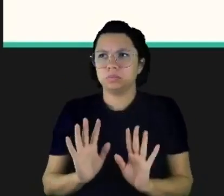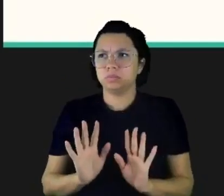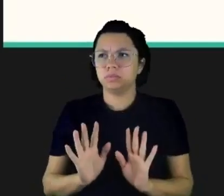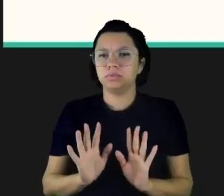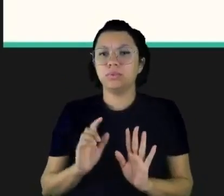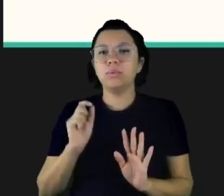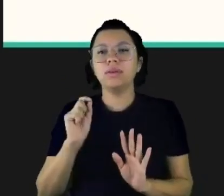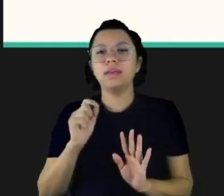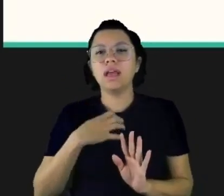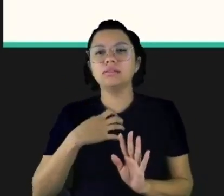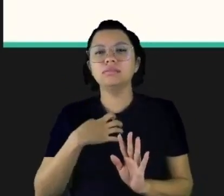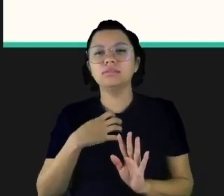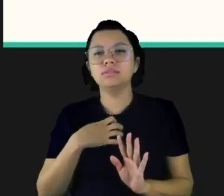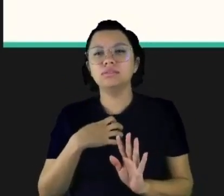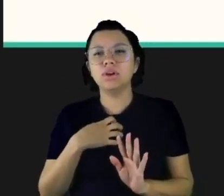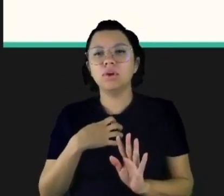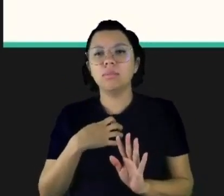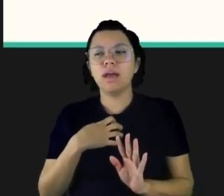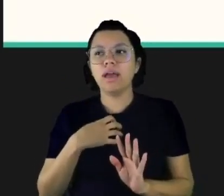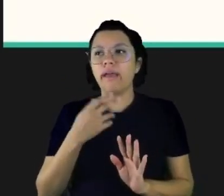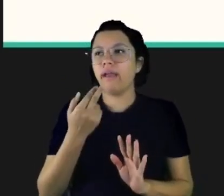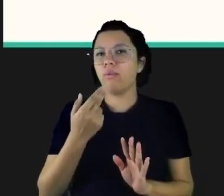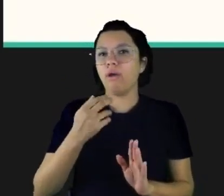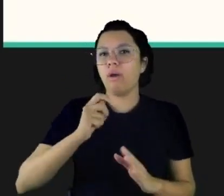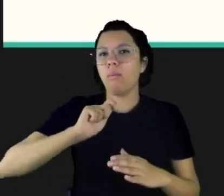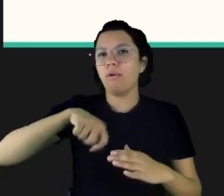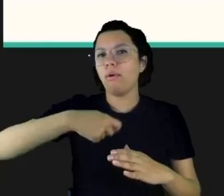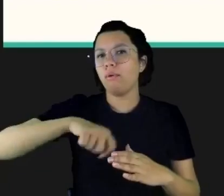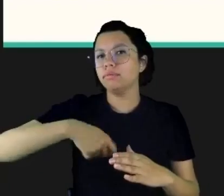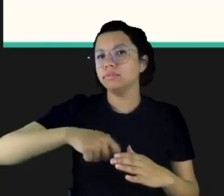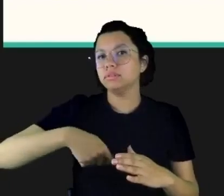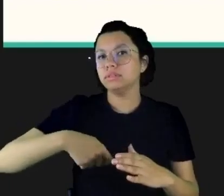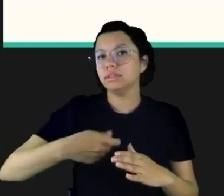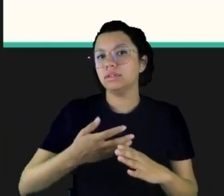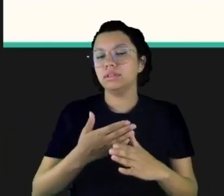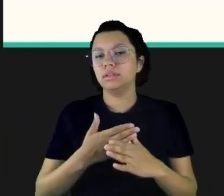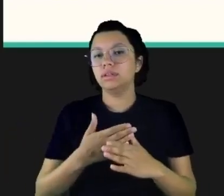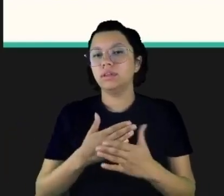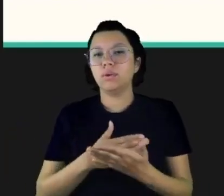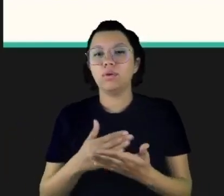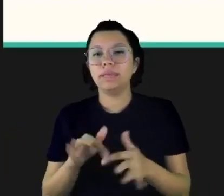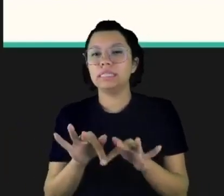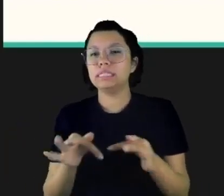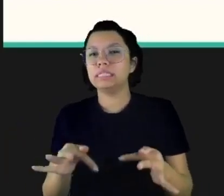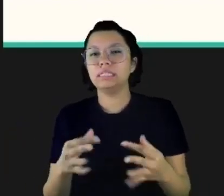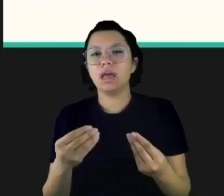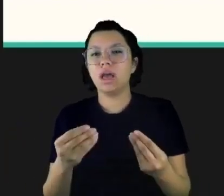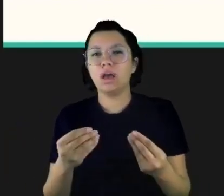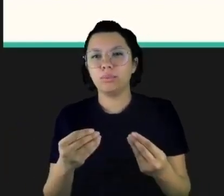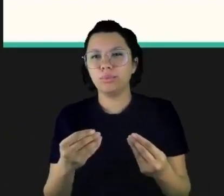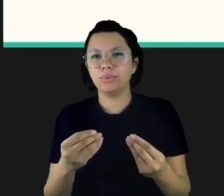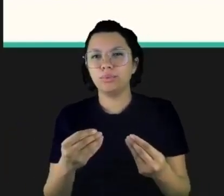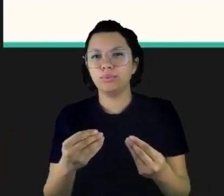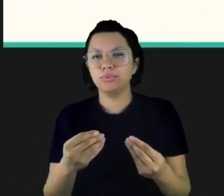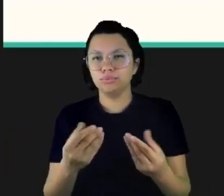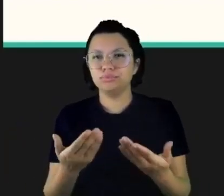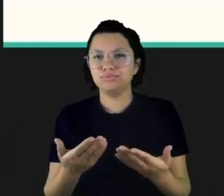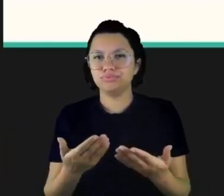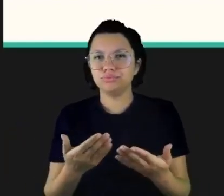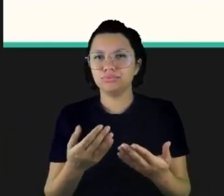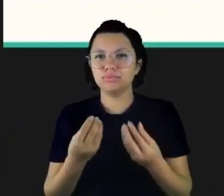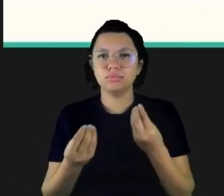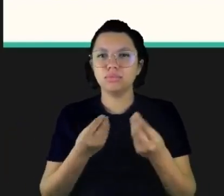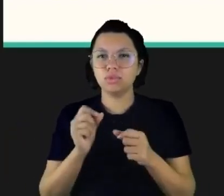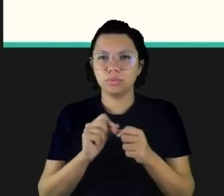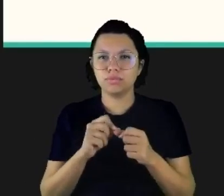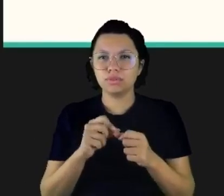É aquela cozinheira que começa a simplificar demais o cardápio. É aquela costureira que fala assim, mas agora esse tipo